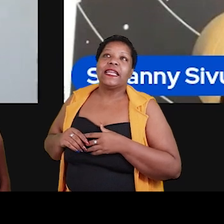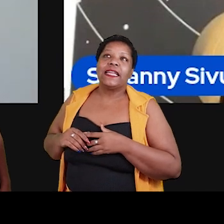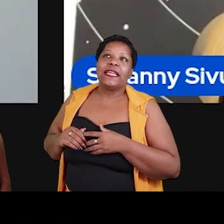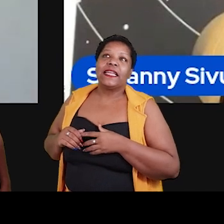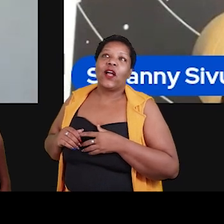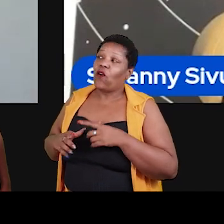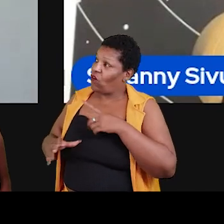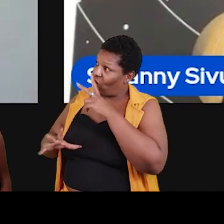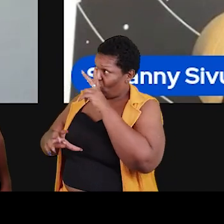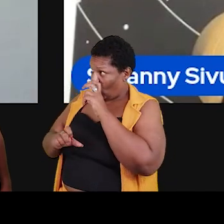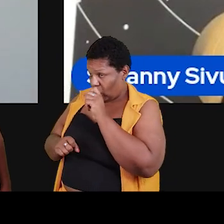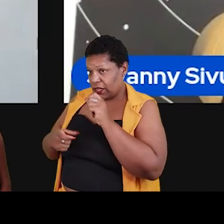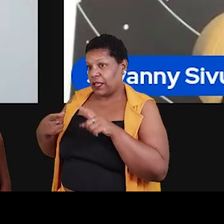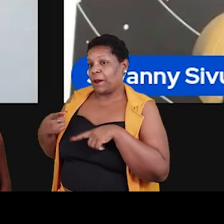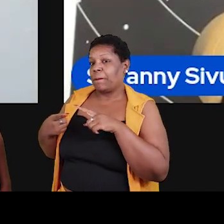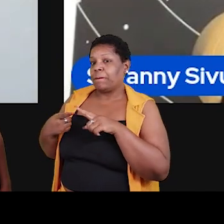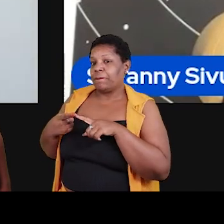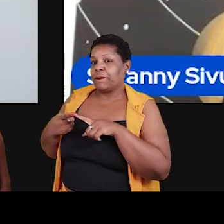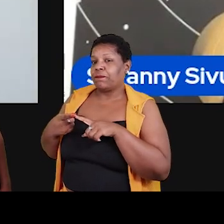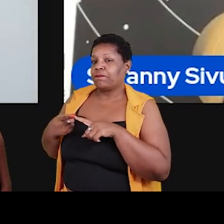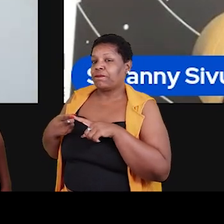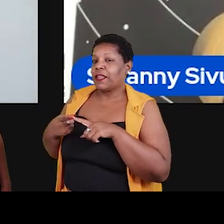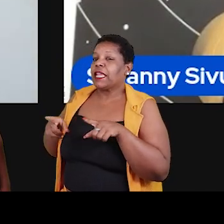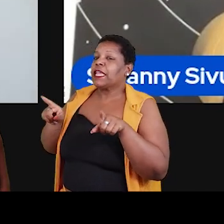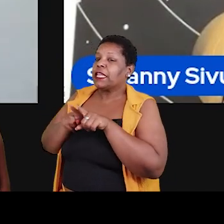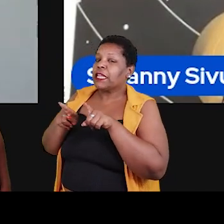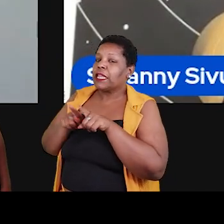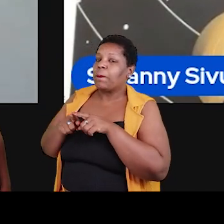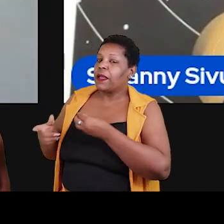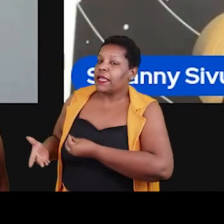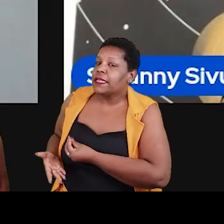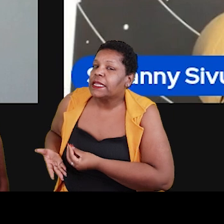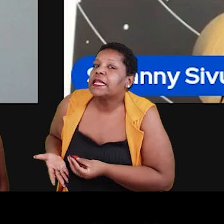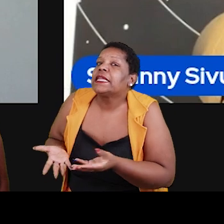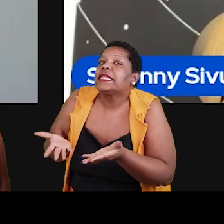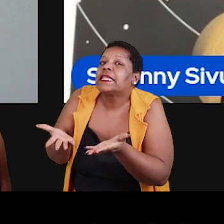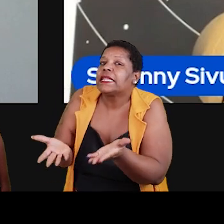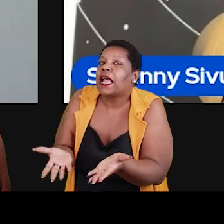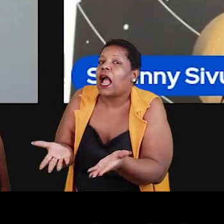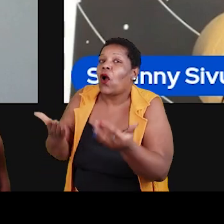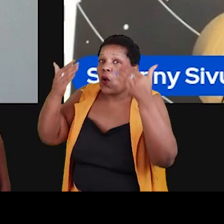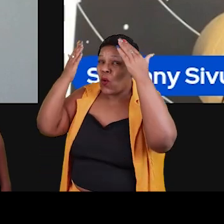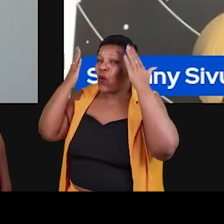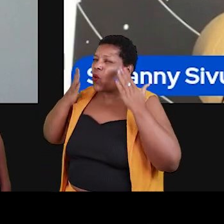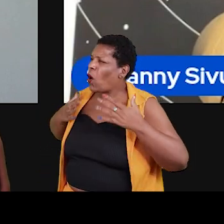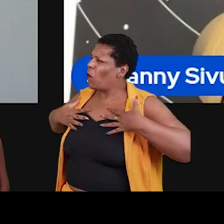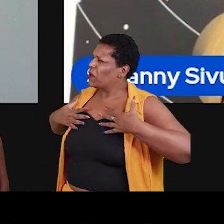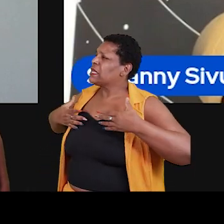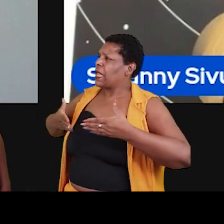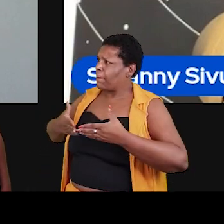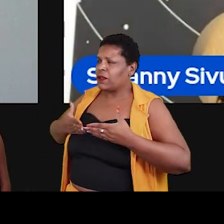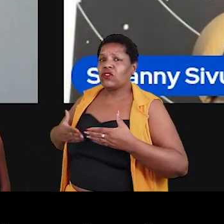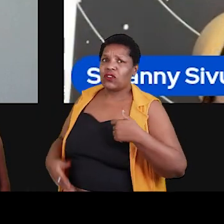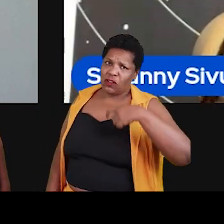muita força mas ao mesmo tempo se entregar quando o seu corpo está pedindo, sabe? Porque é uma